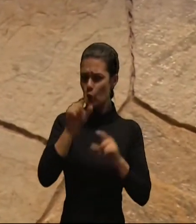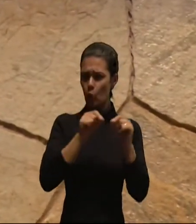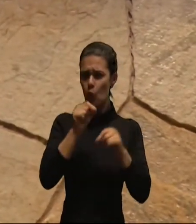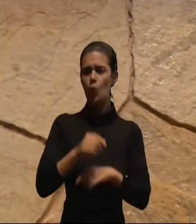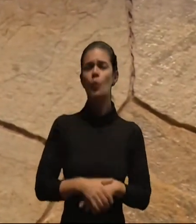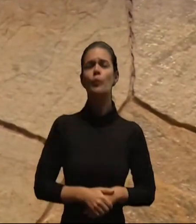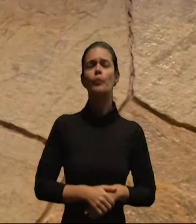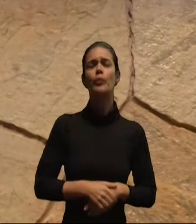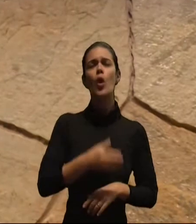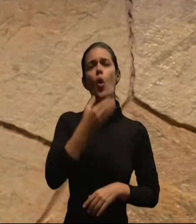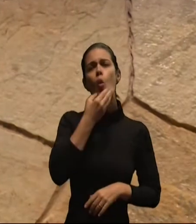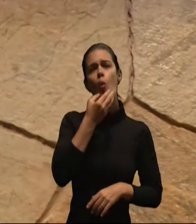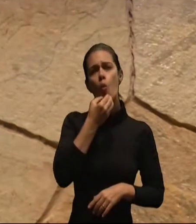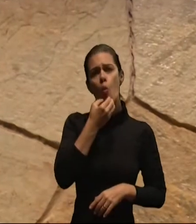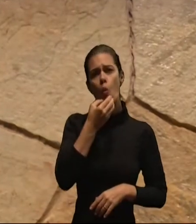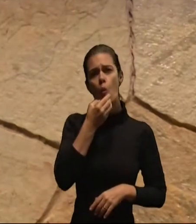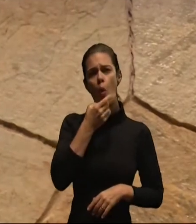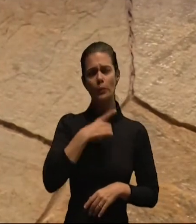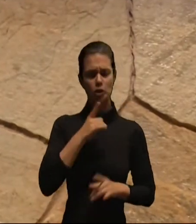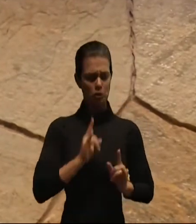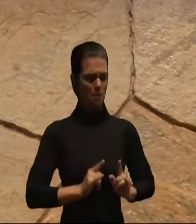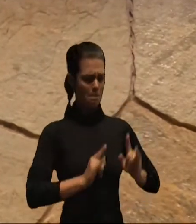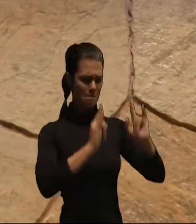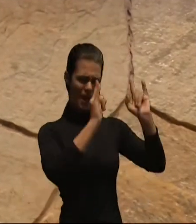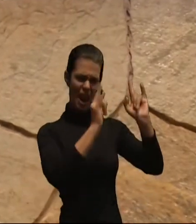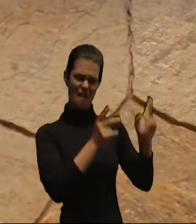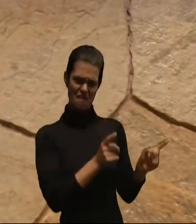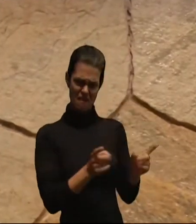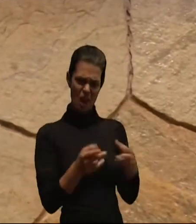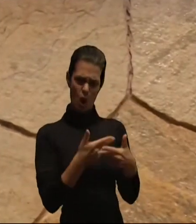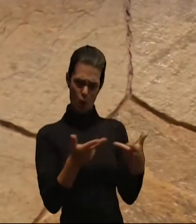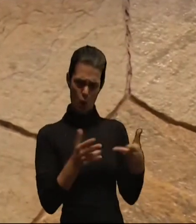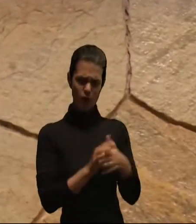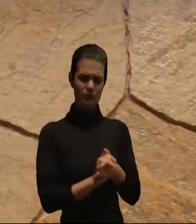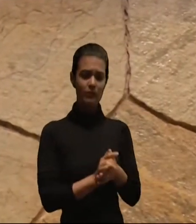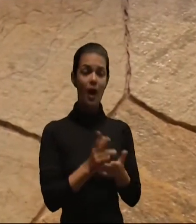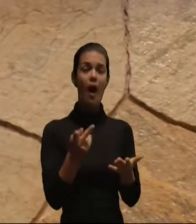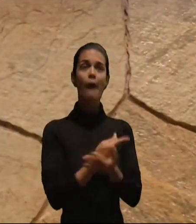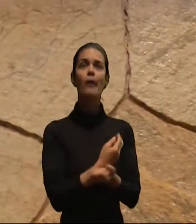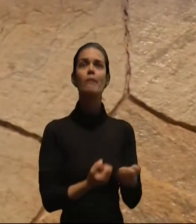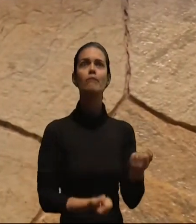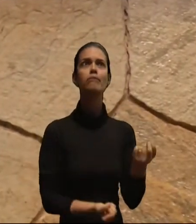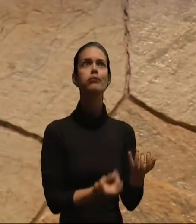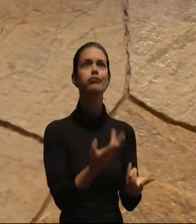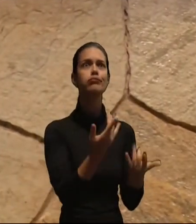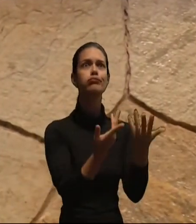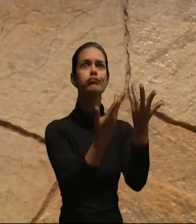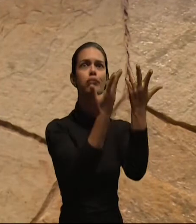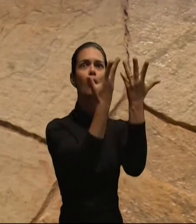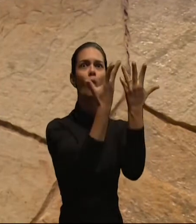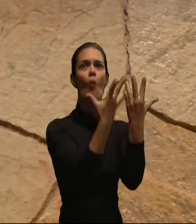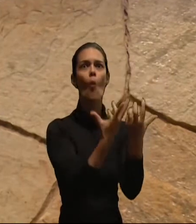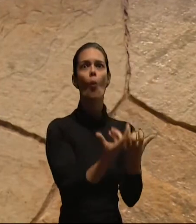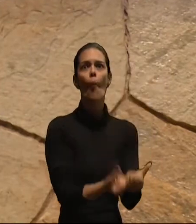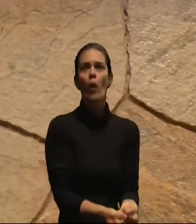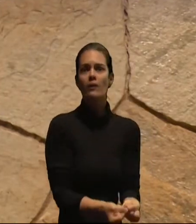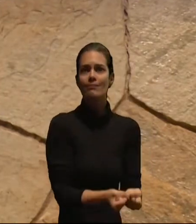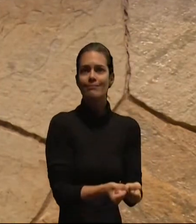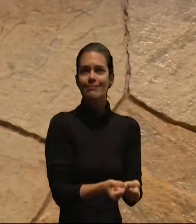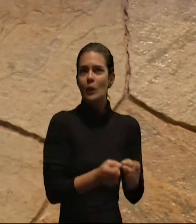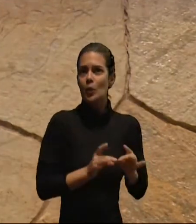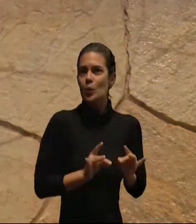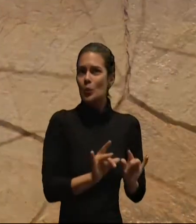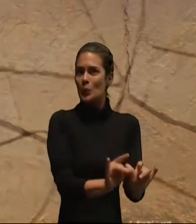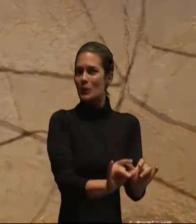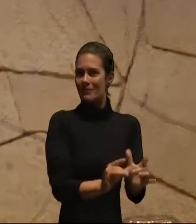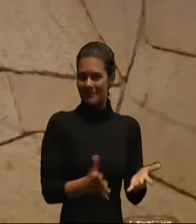por um incêndio. Uma história muito interessante deste homem, que teve completamente arruinado o seu